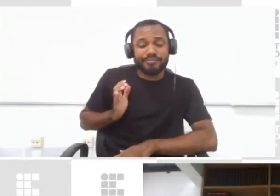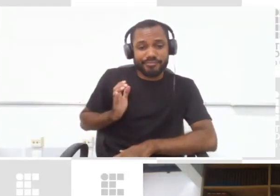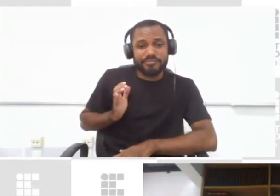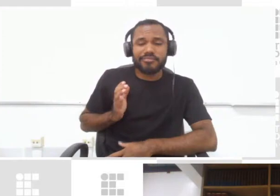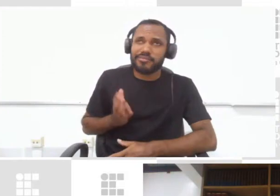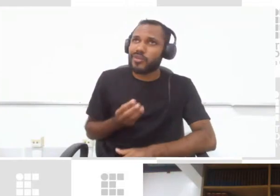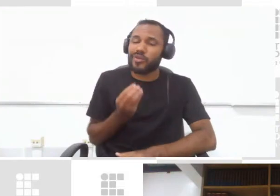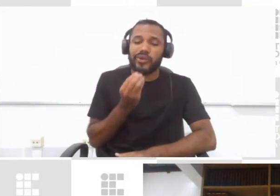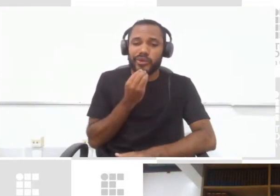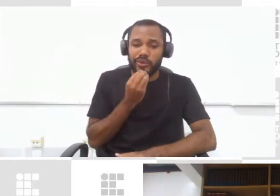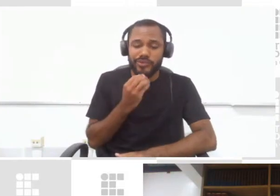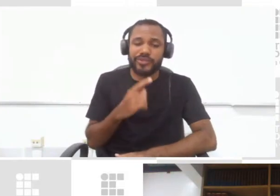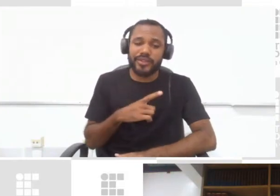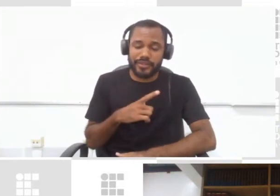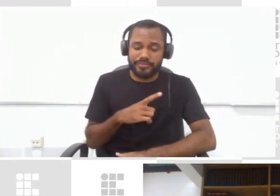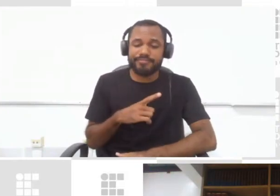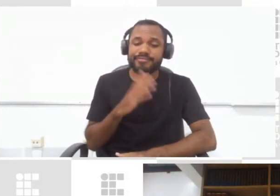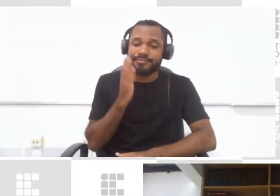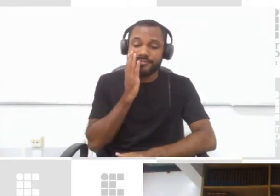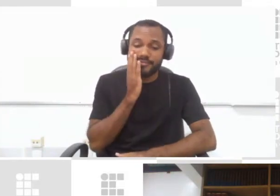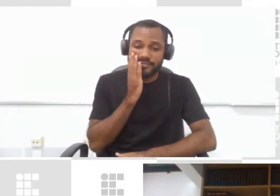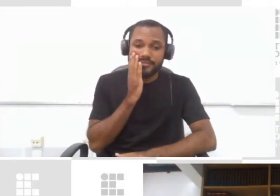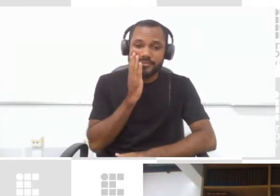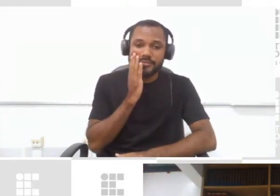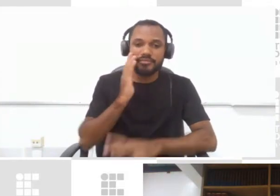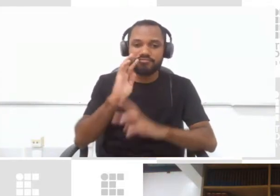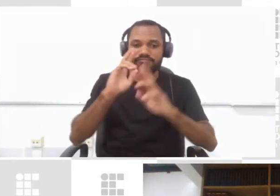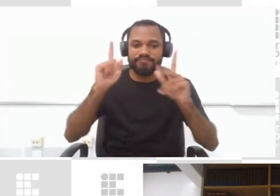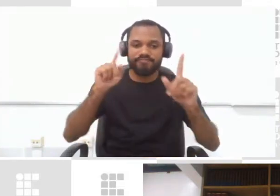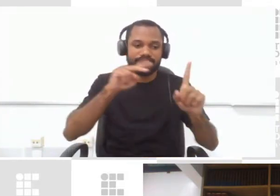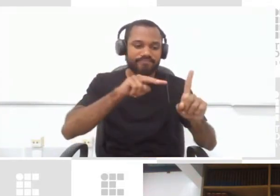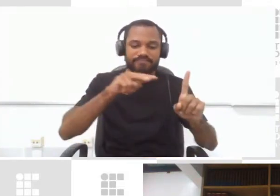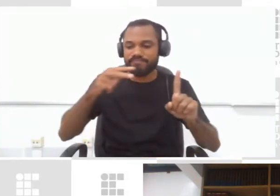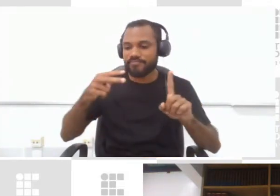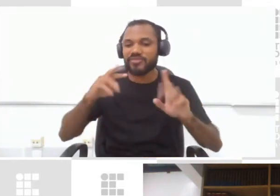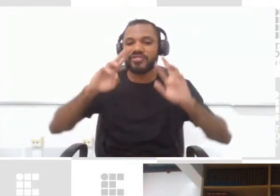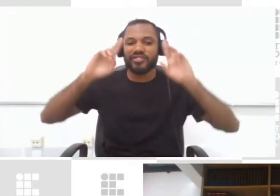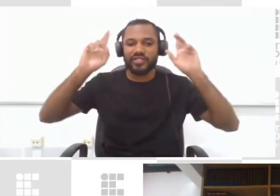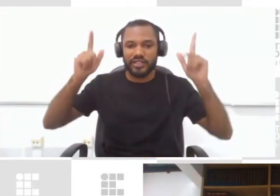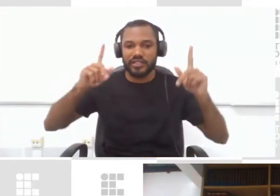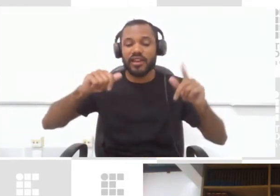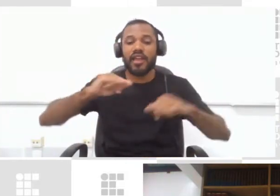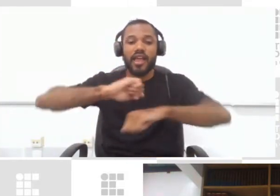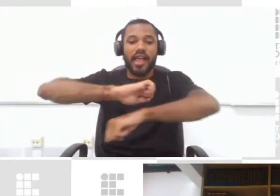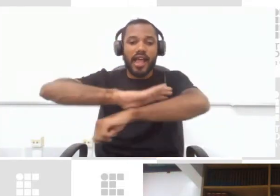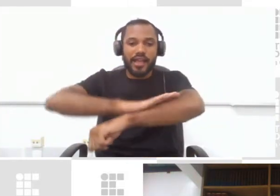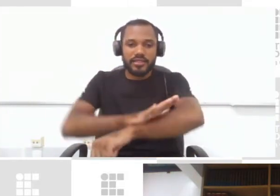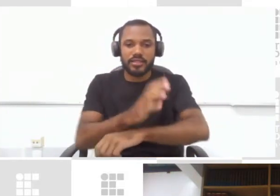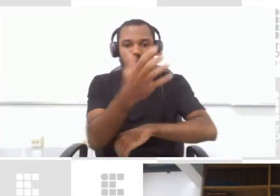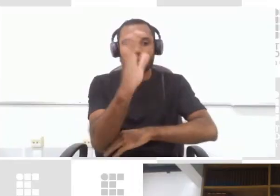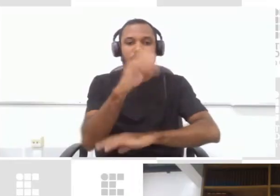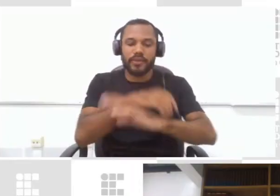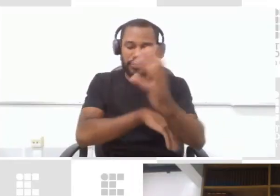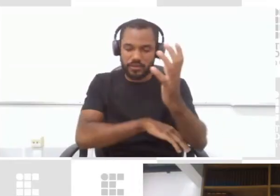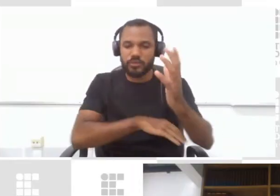Isso é um lado da questão. E aí eu concordo 200% com a ideia de racismo ambiental. O outro lado da